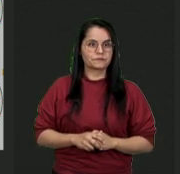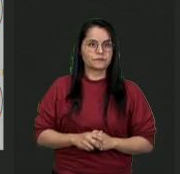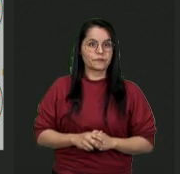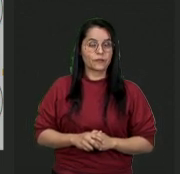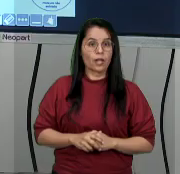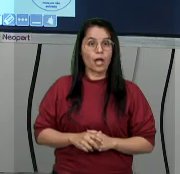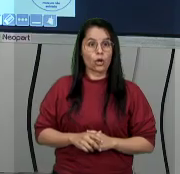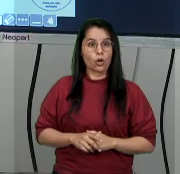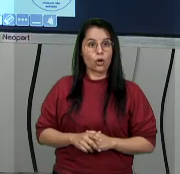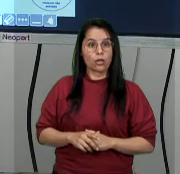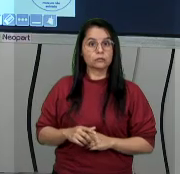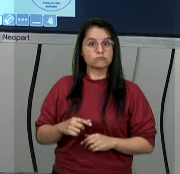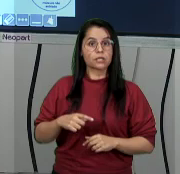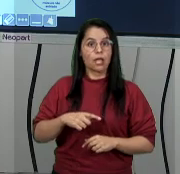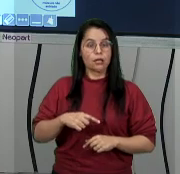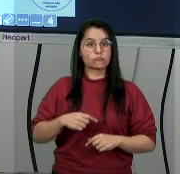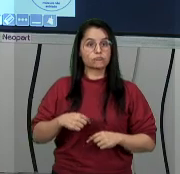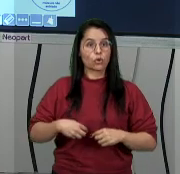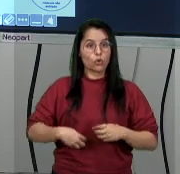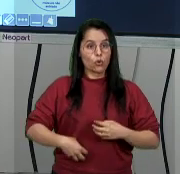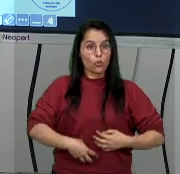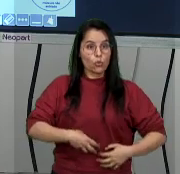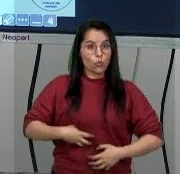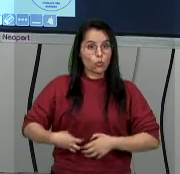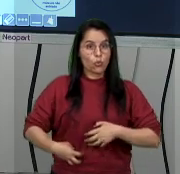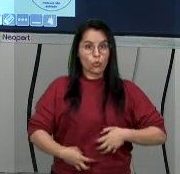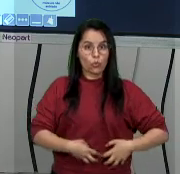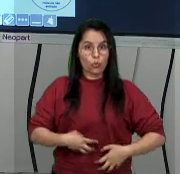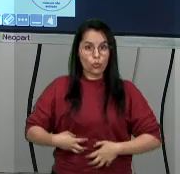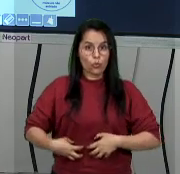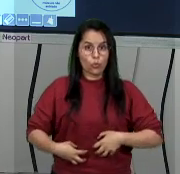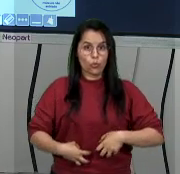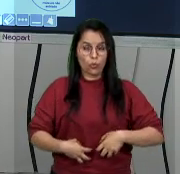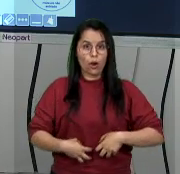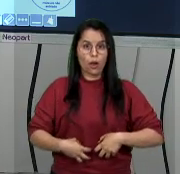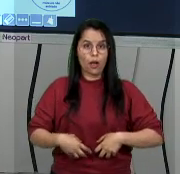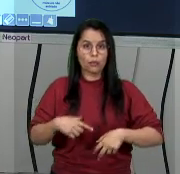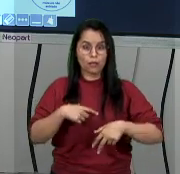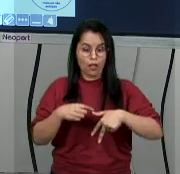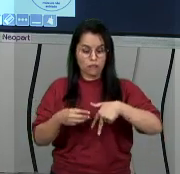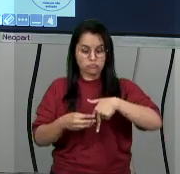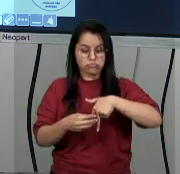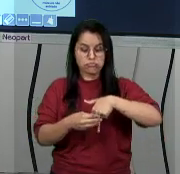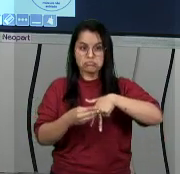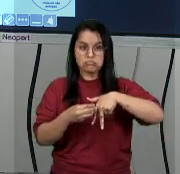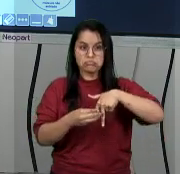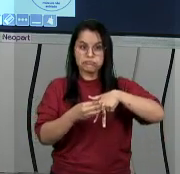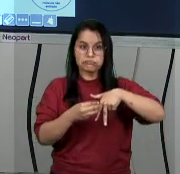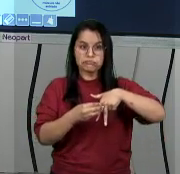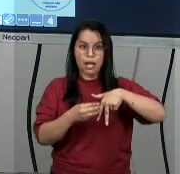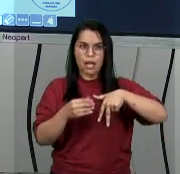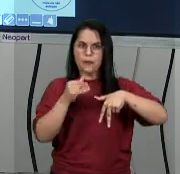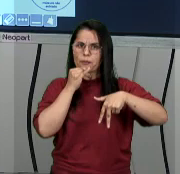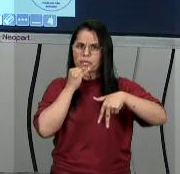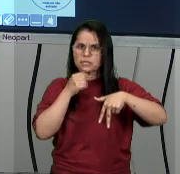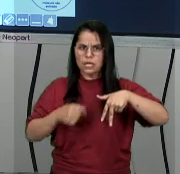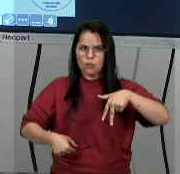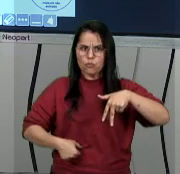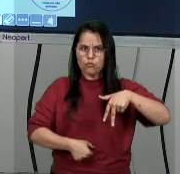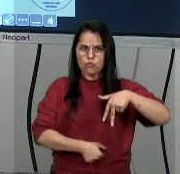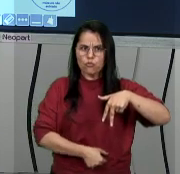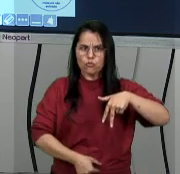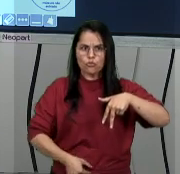Os nossos órgãos internos também têm movimento. Aqui eu tenho, por exemplo, o intestino delgado. Para que